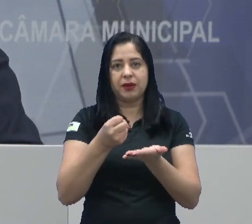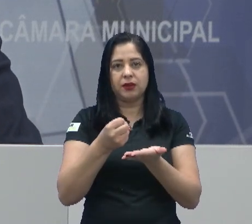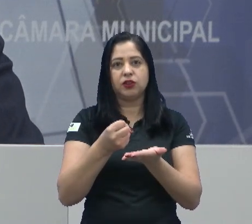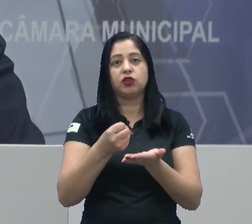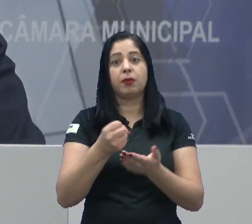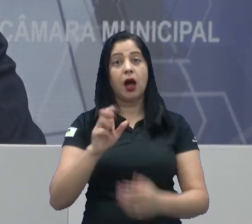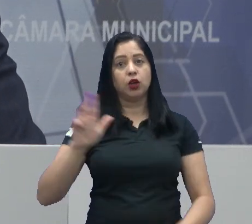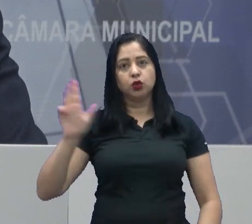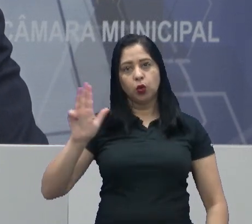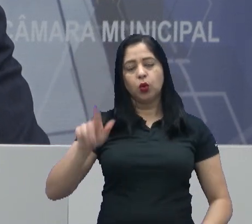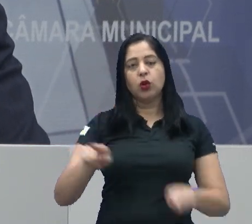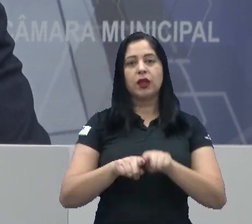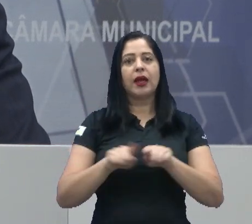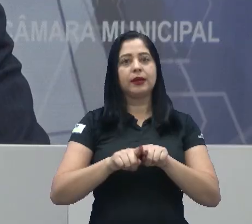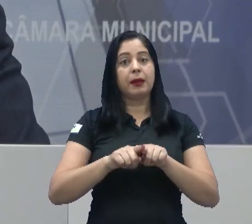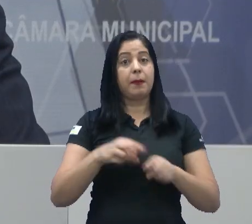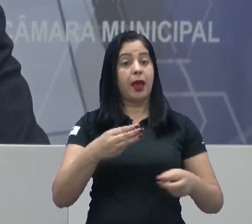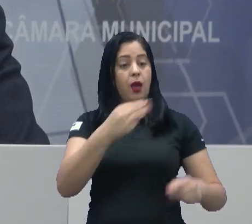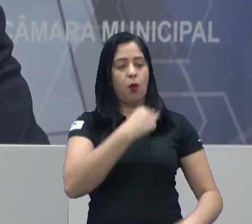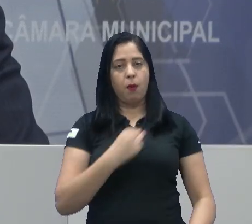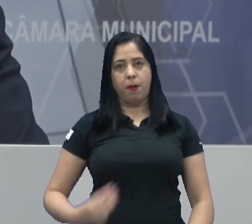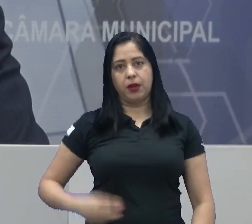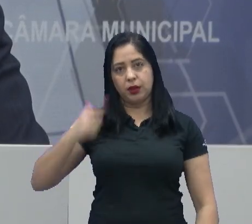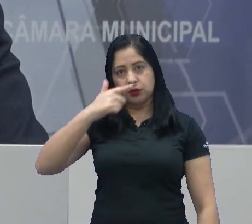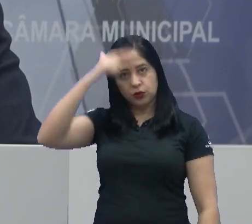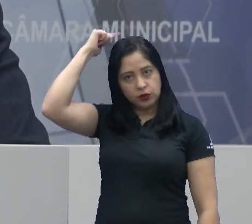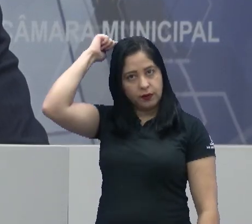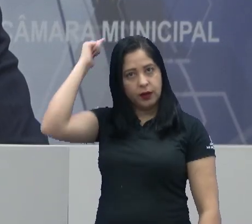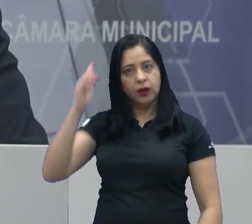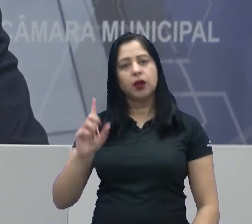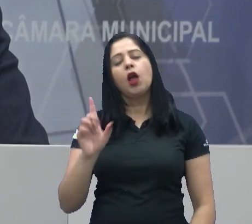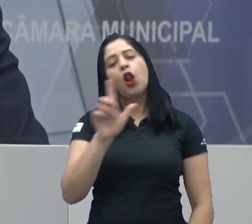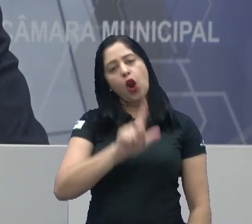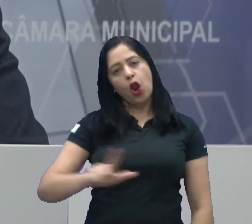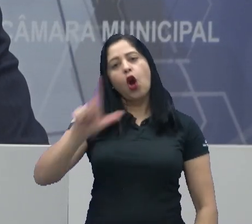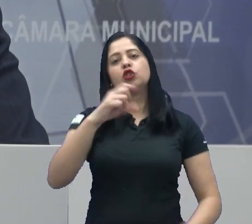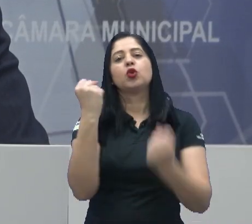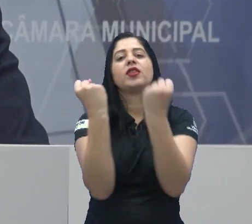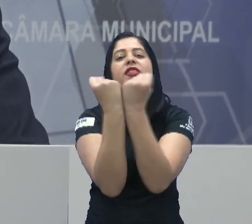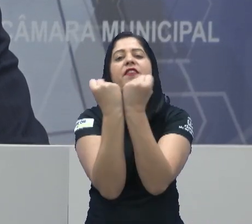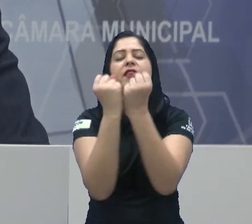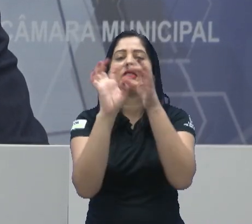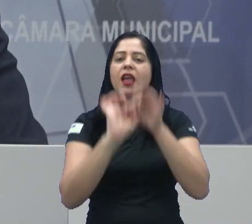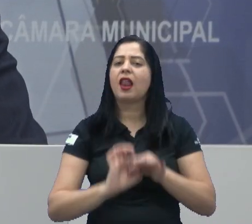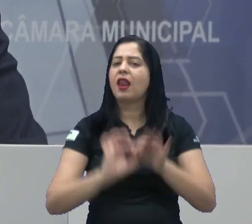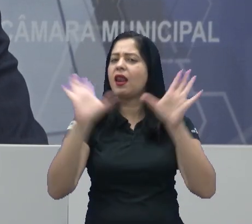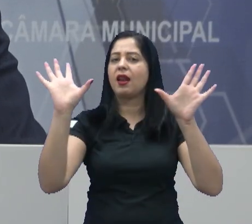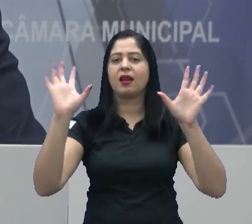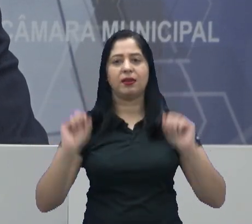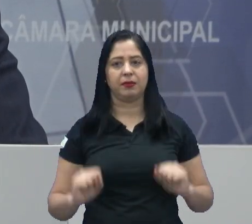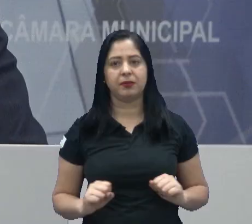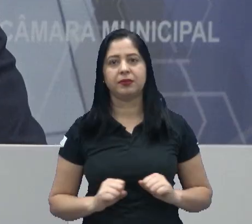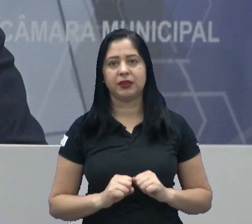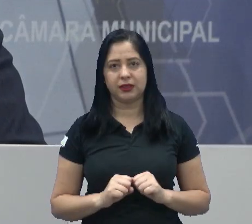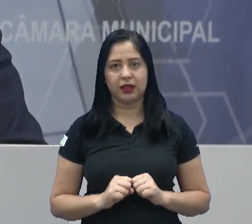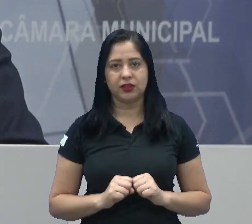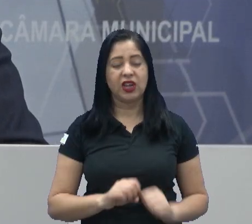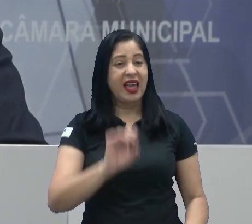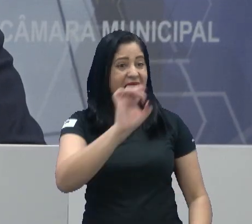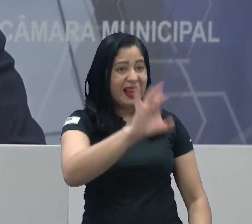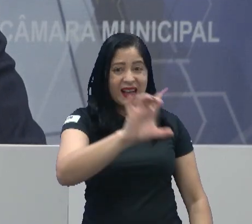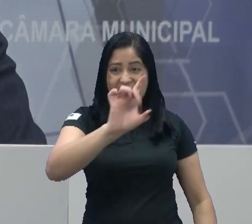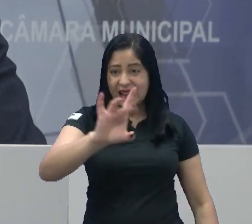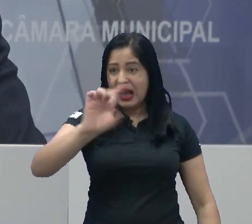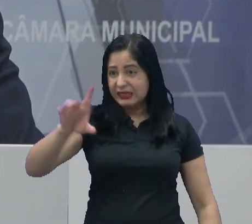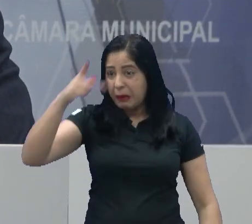nosso posicionamento é claro, defendendo a nossa liberdade, e contem conosco, a cada um que foi às ruas,